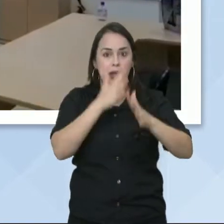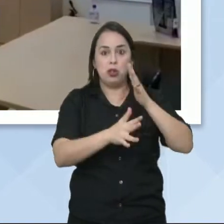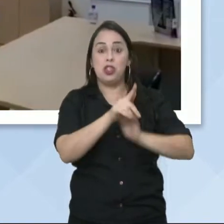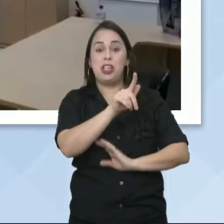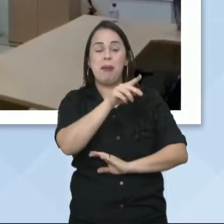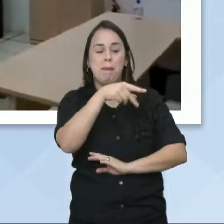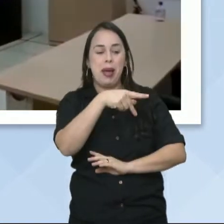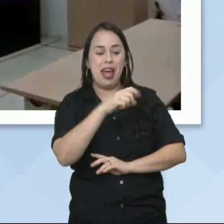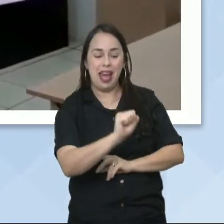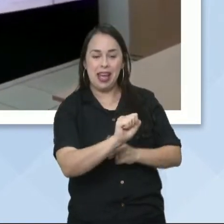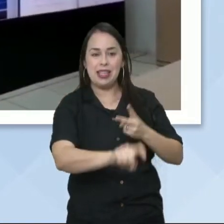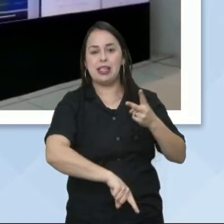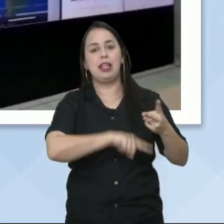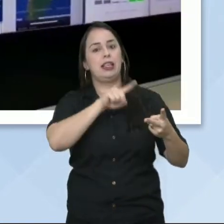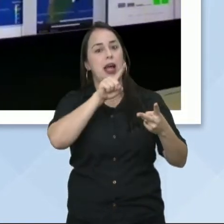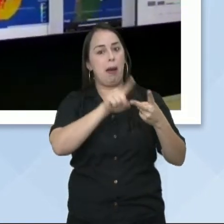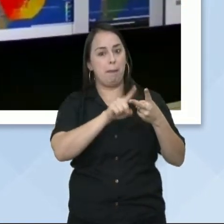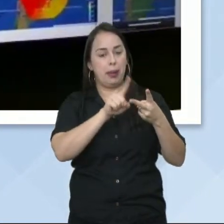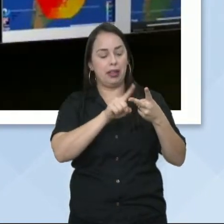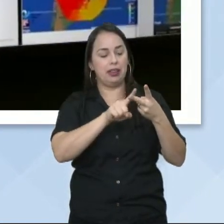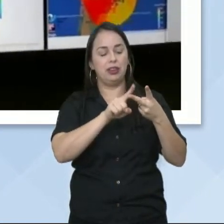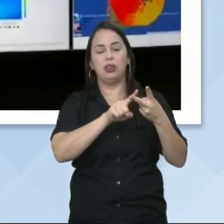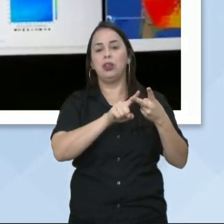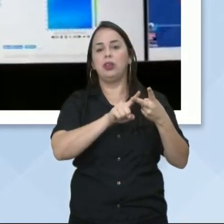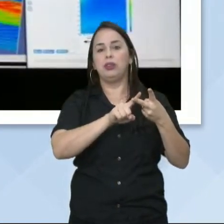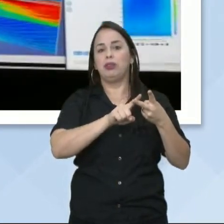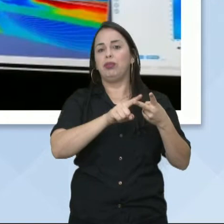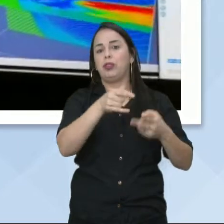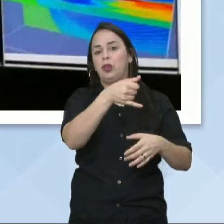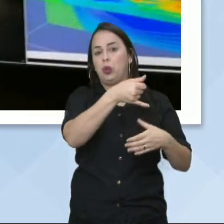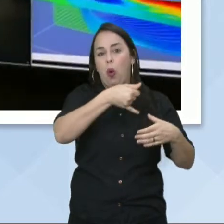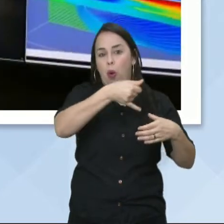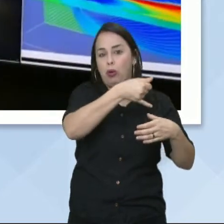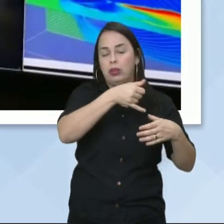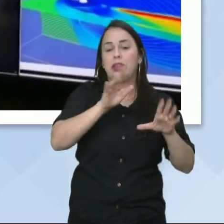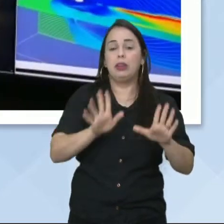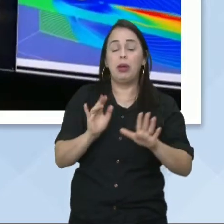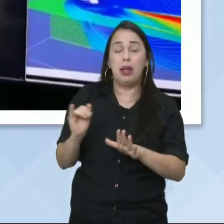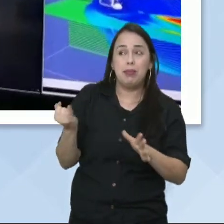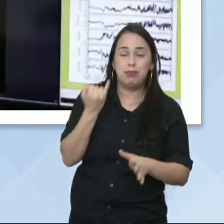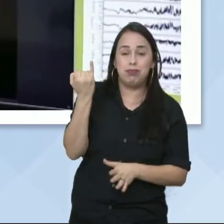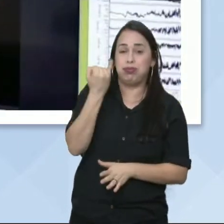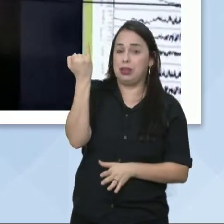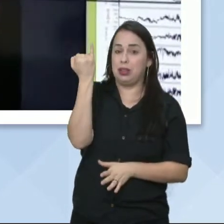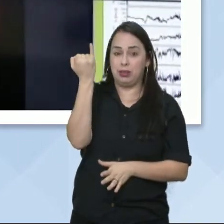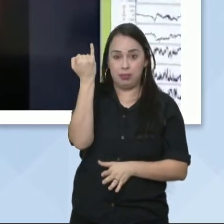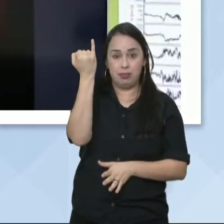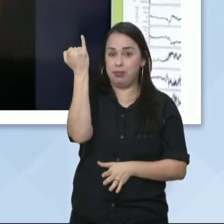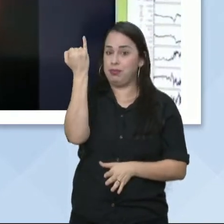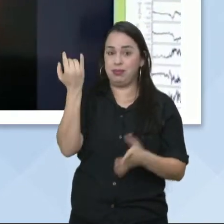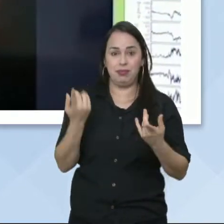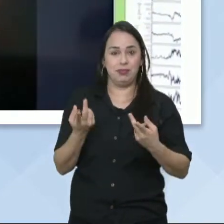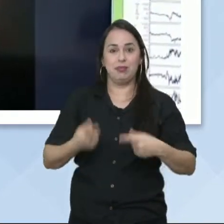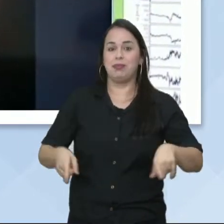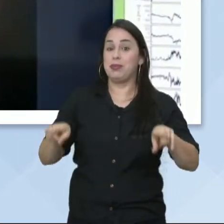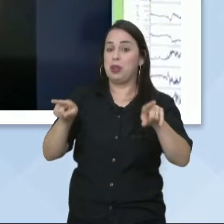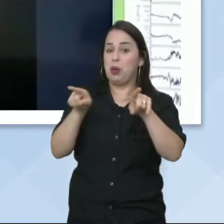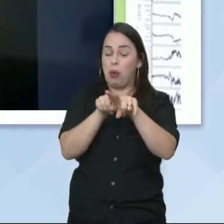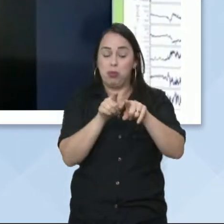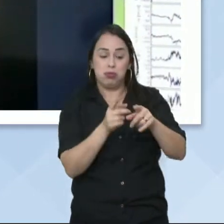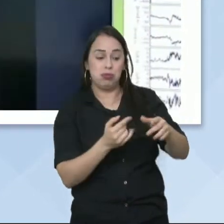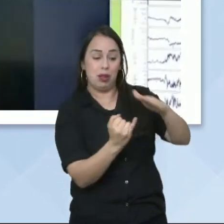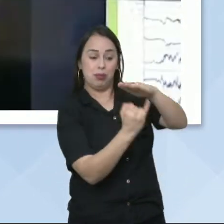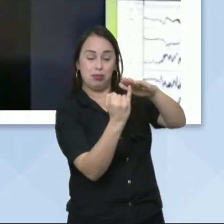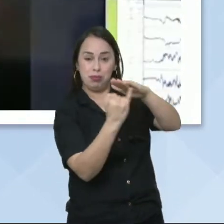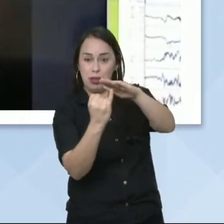nos oleodutos, ou seja, é muito importante essa parceria que o INPE tem com outros institutos do